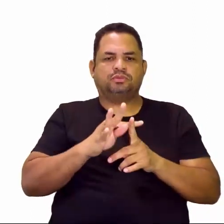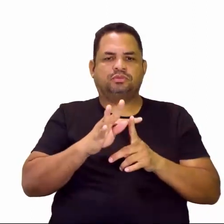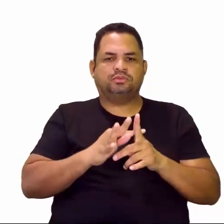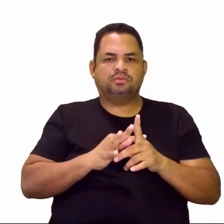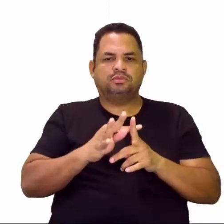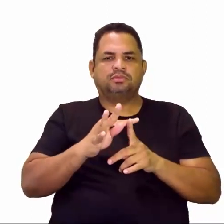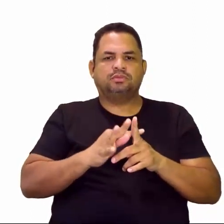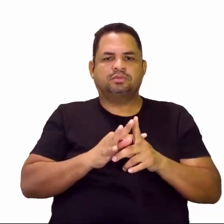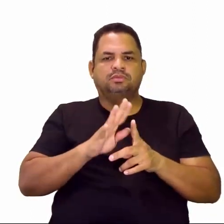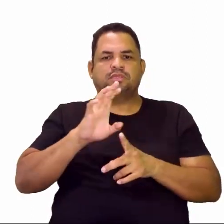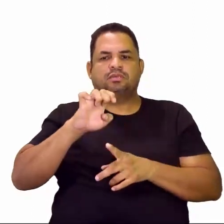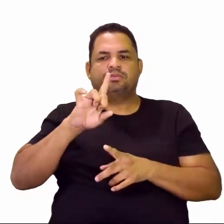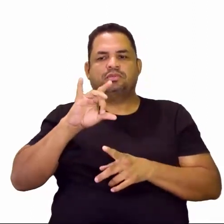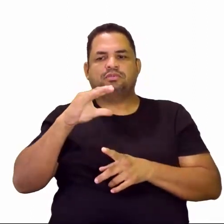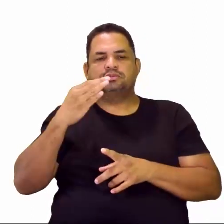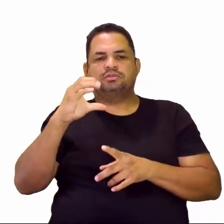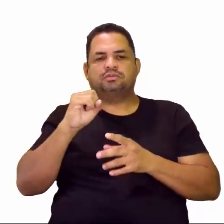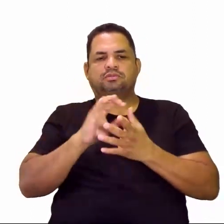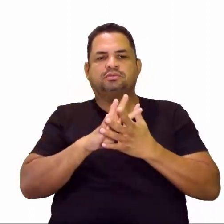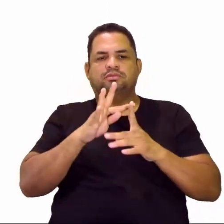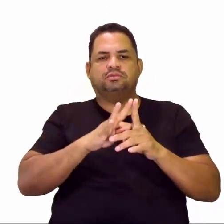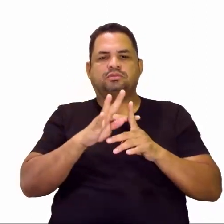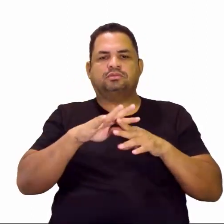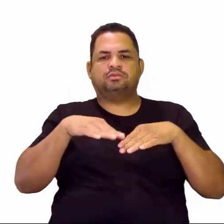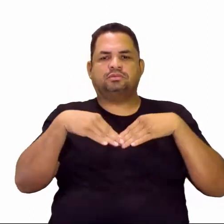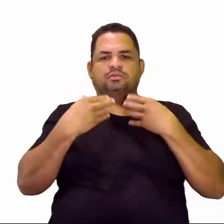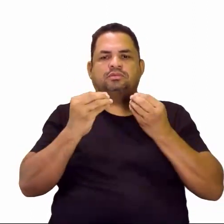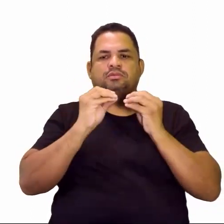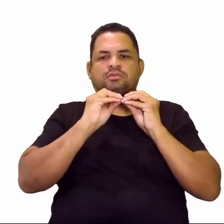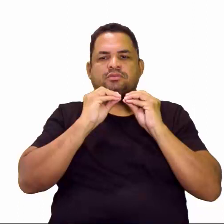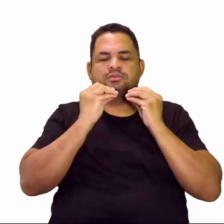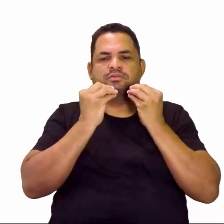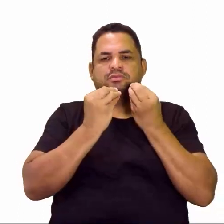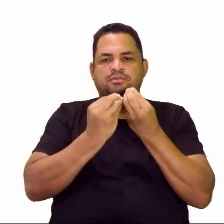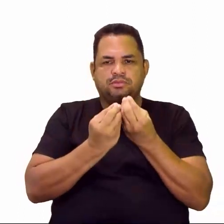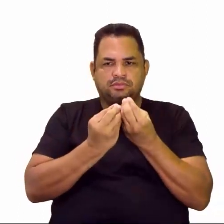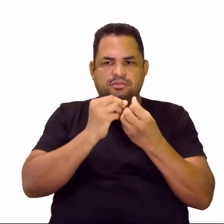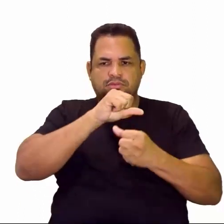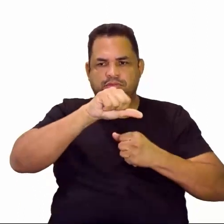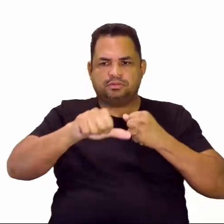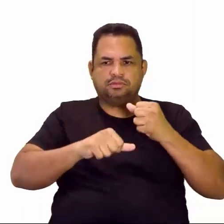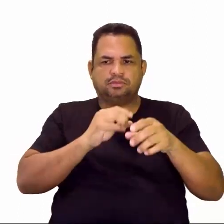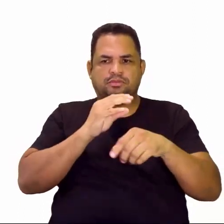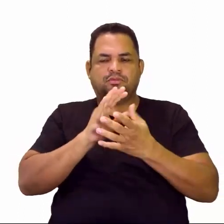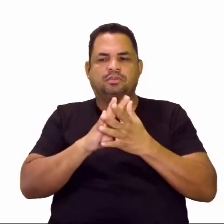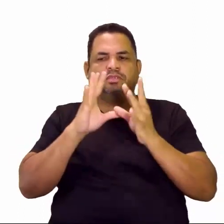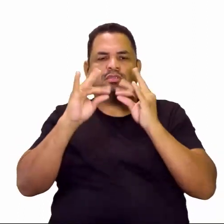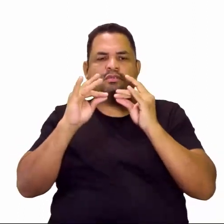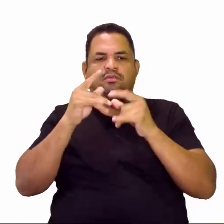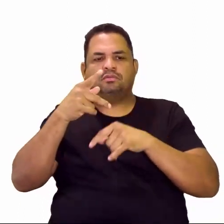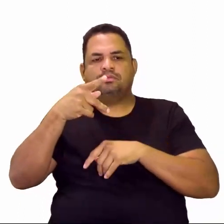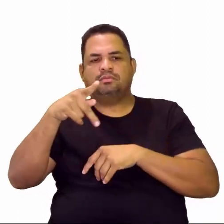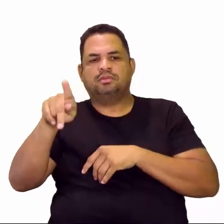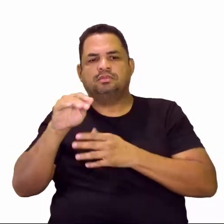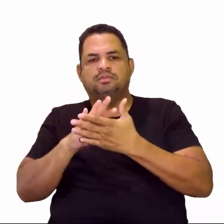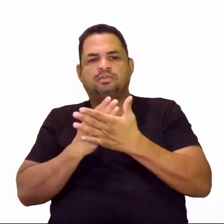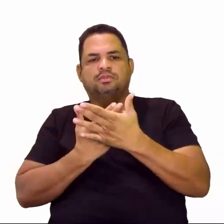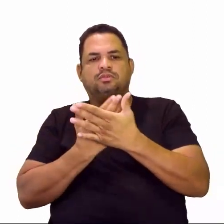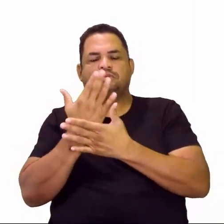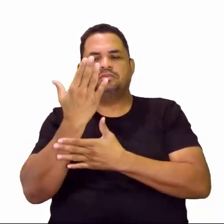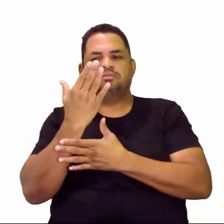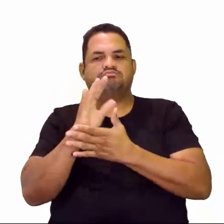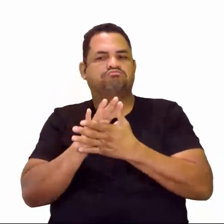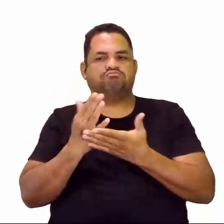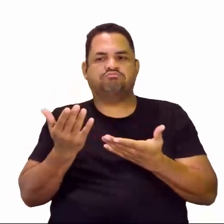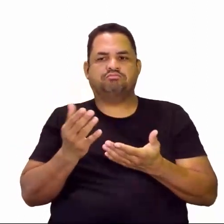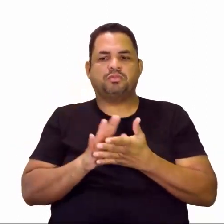ebulição ou temperatura de ebulição é a temperatura na qual a substância muda do estado líquido para o estado